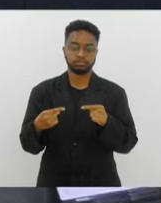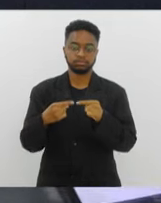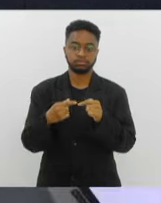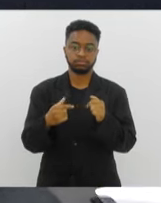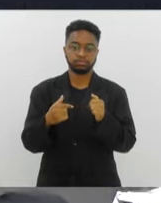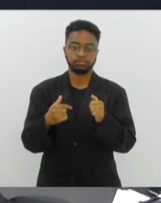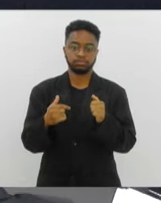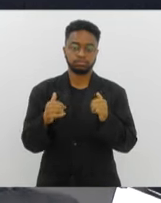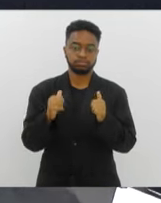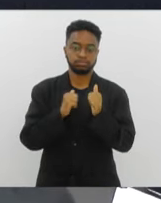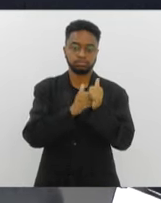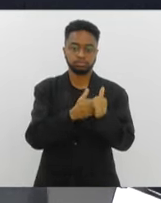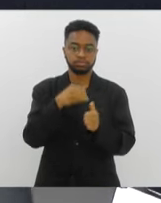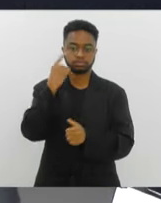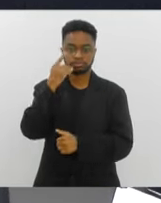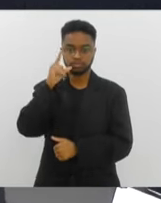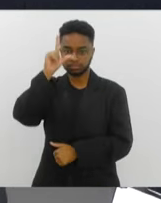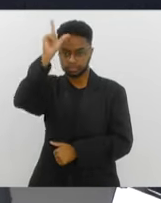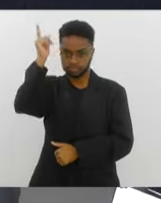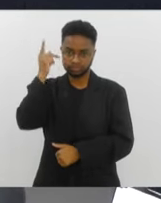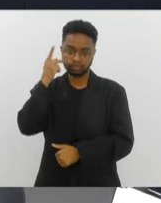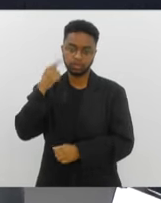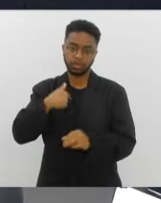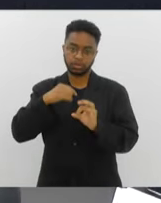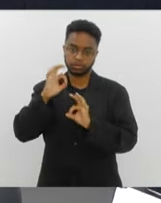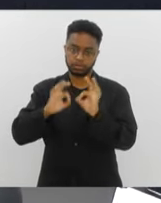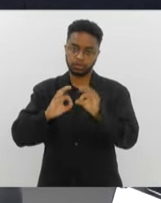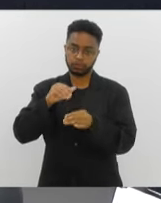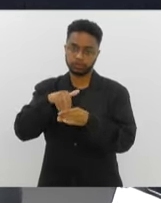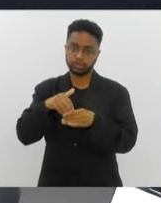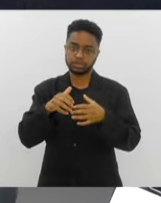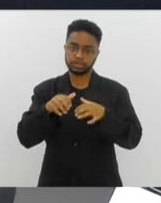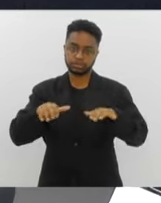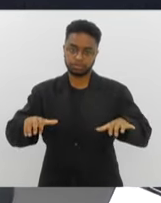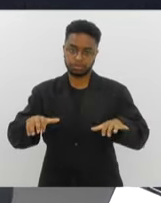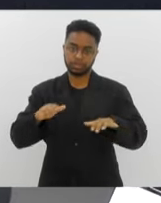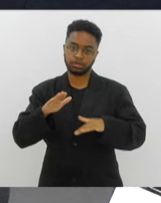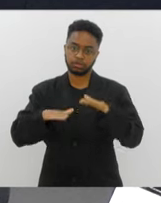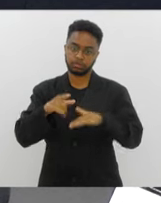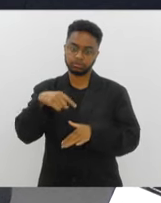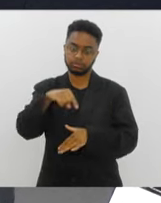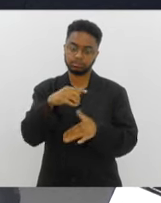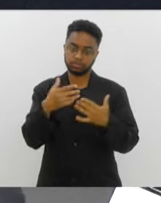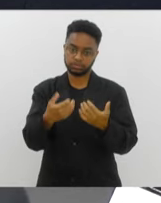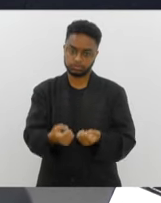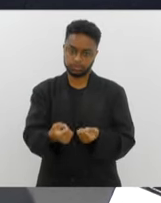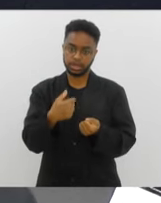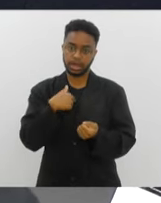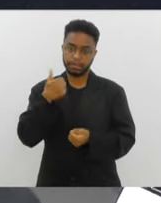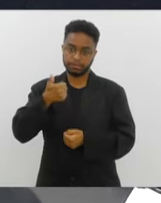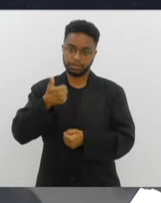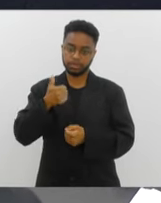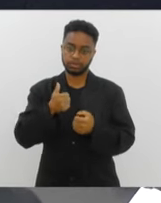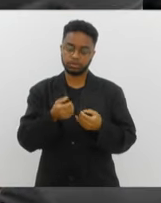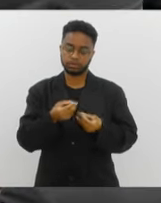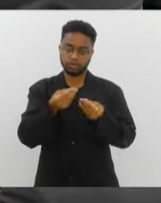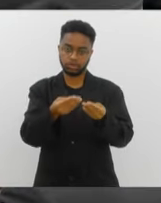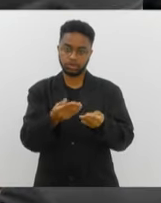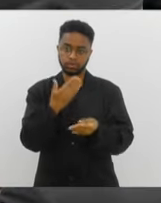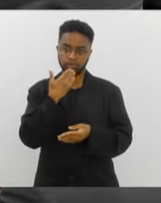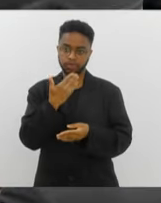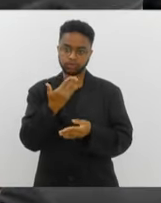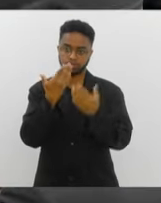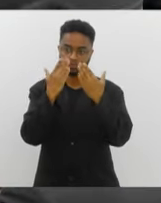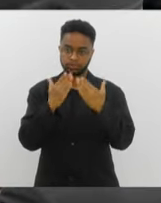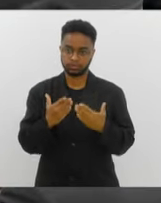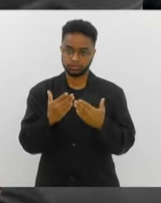voto em separado, as pessoas devem ter lido, devem ter recebido, aliás, foi a primeira devolução de pedido de vista.